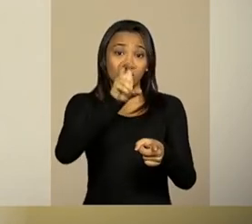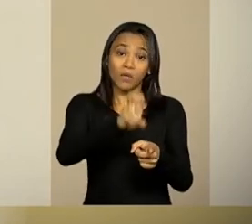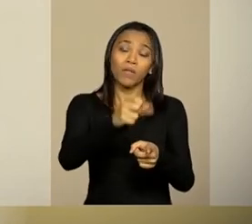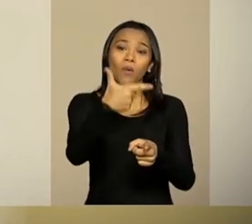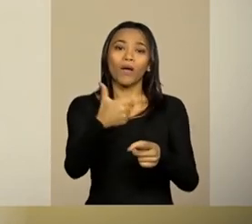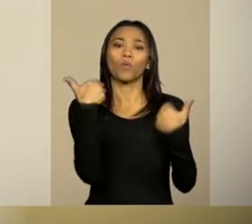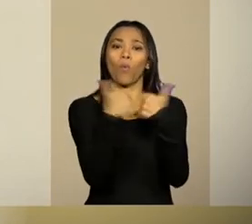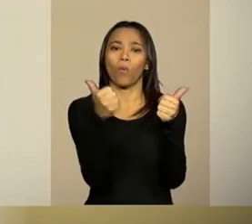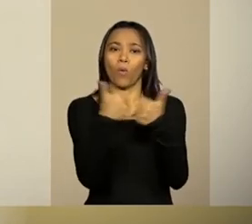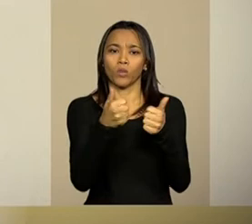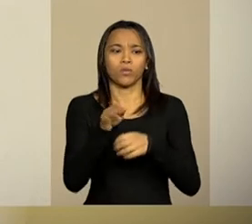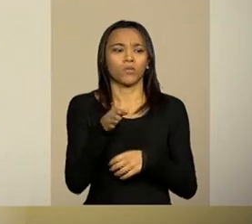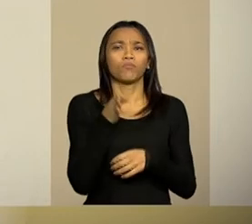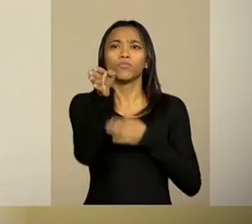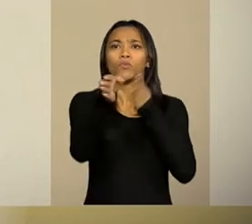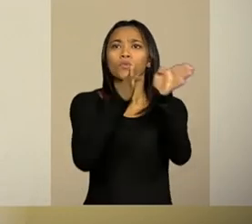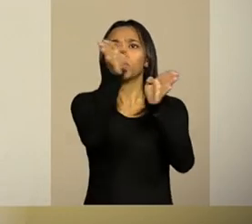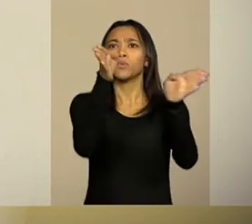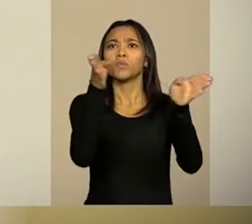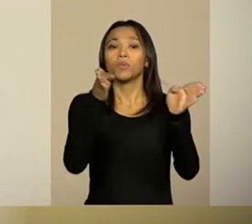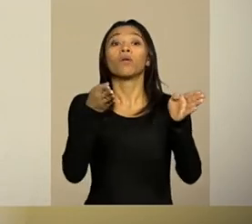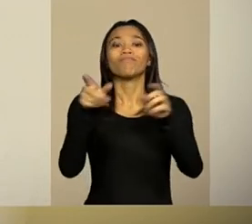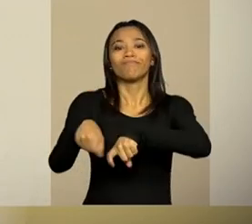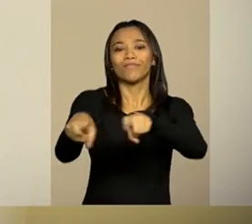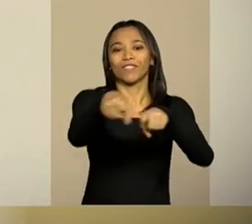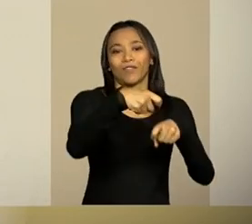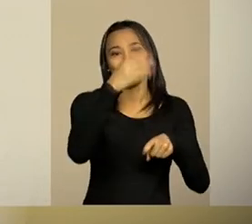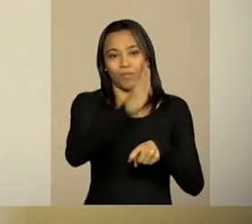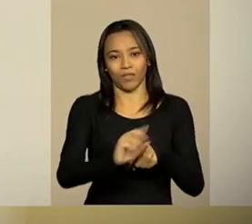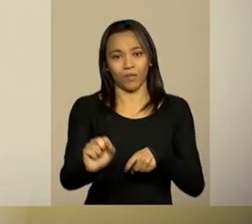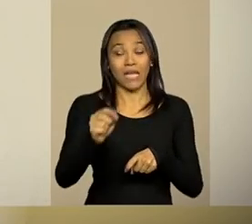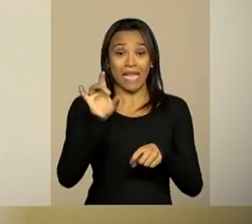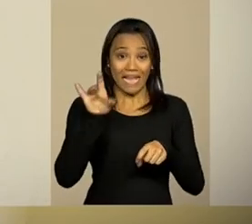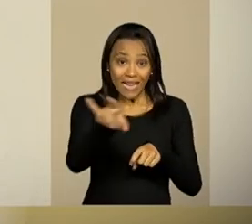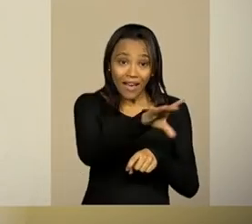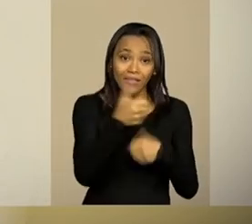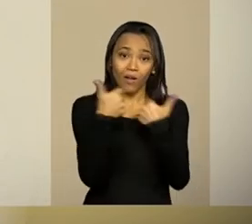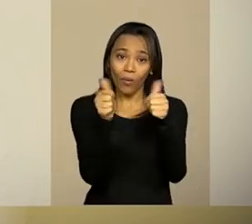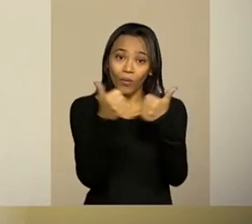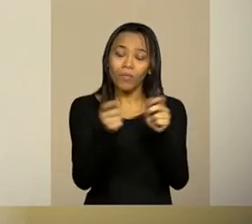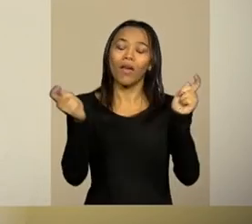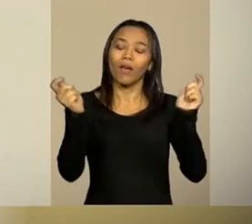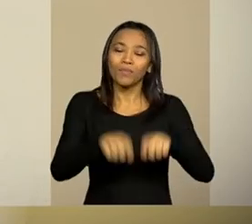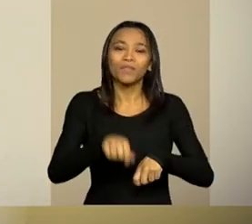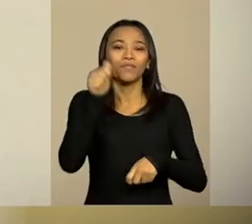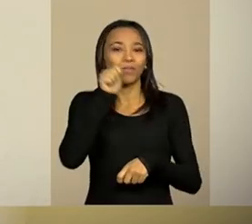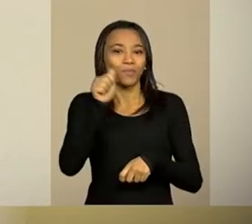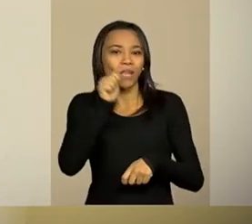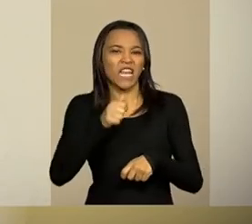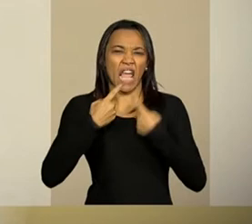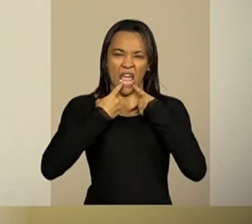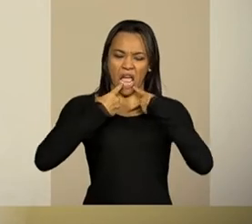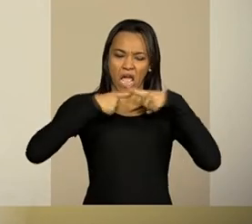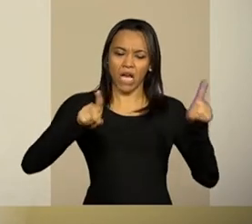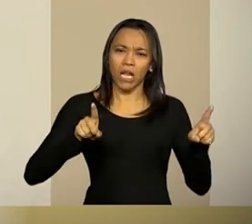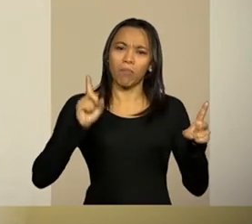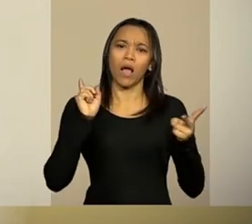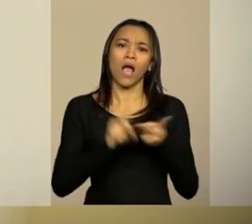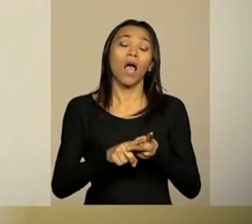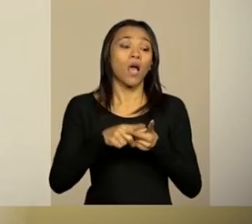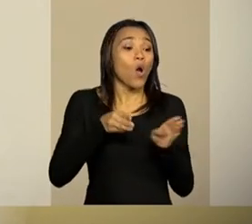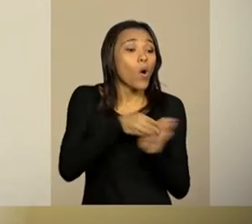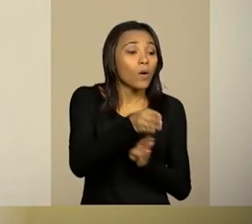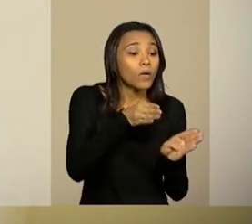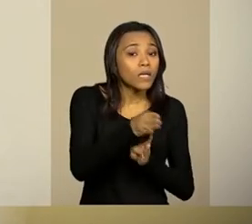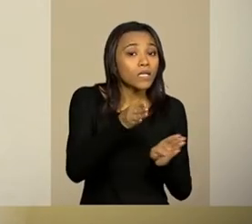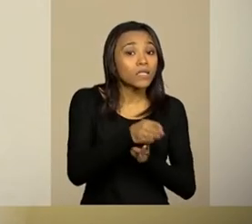ônibus levando atendimento às áreas rurais do país em cada ônibus é possível as mulheres prestar queixa receber